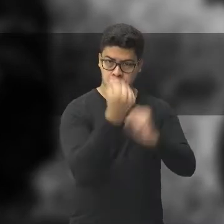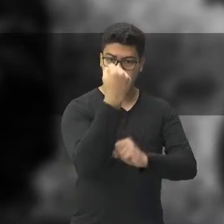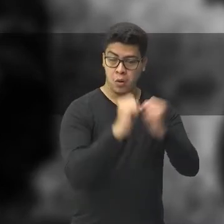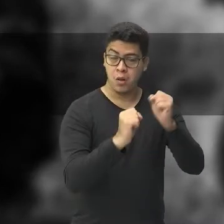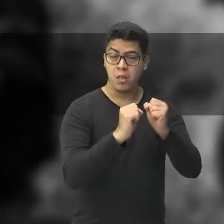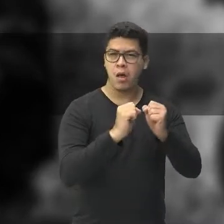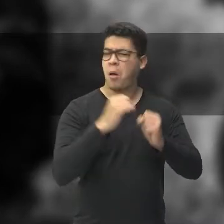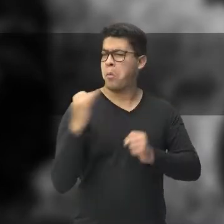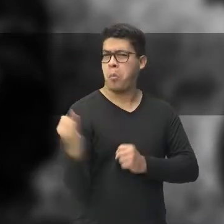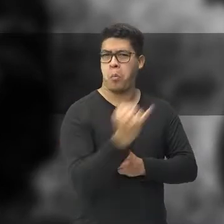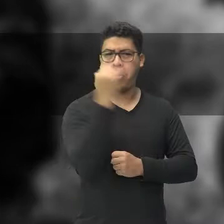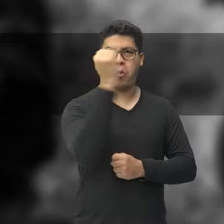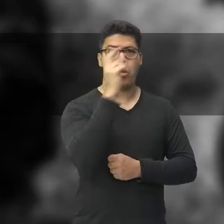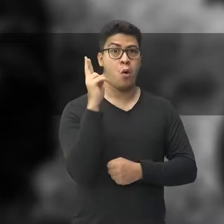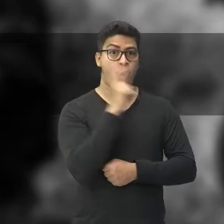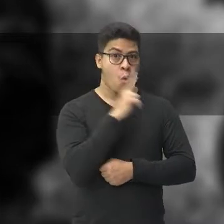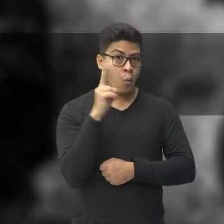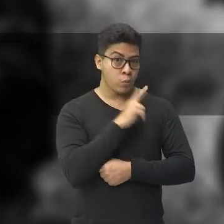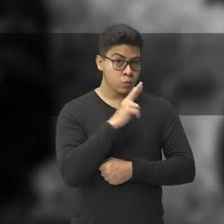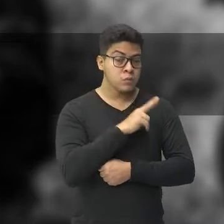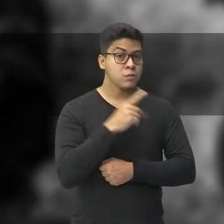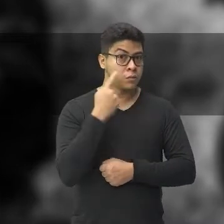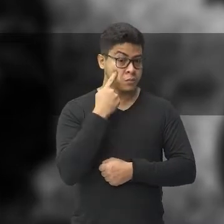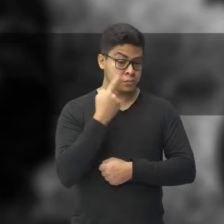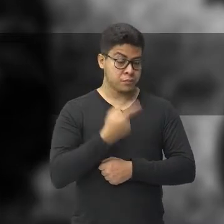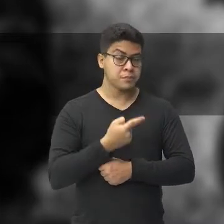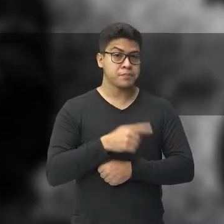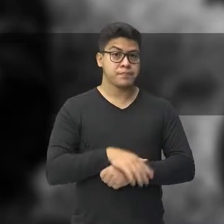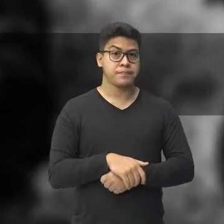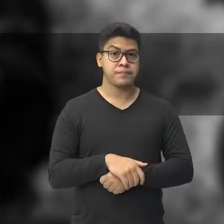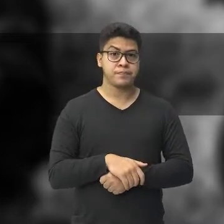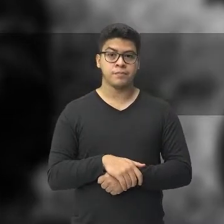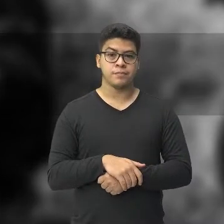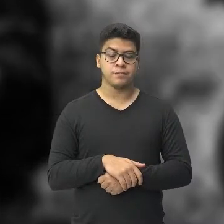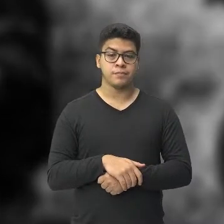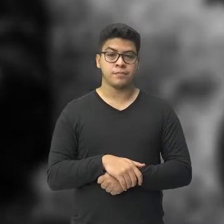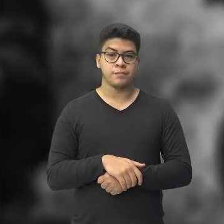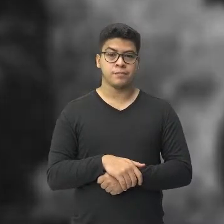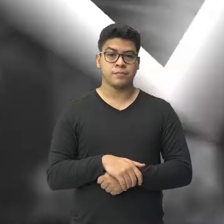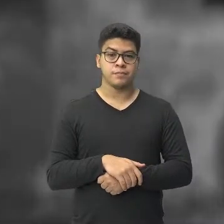a Rússia, certo? Vamos mais à frente, então.